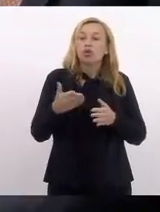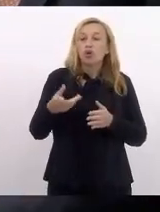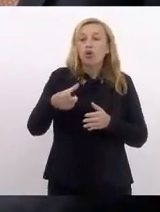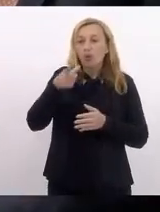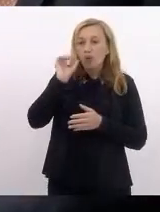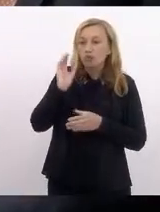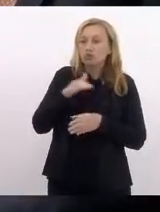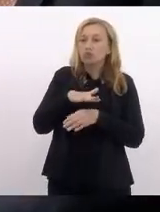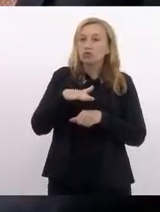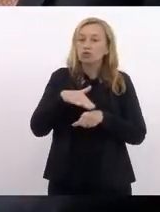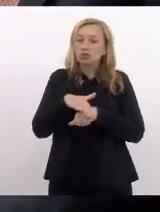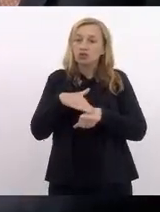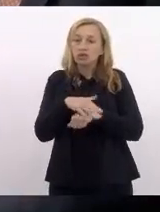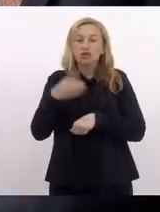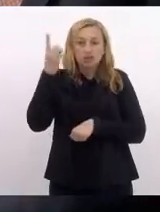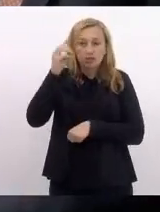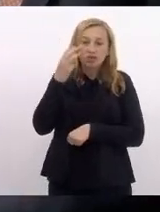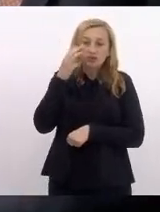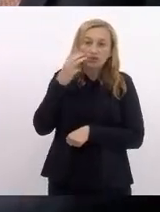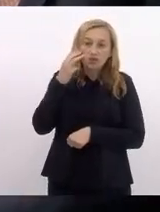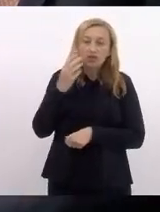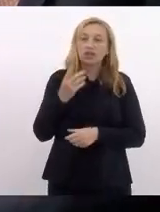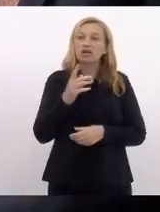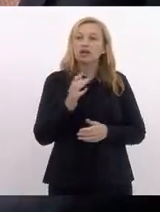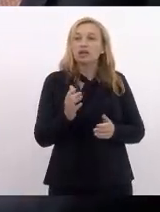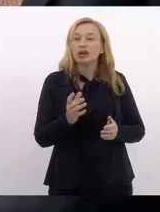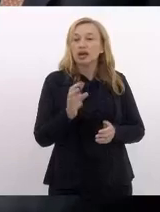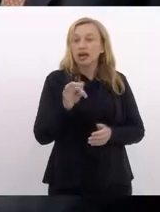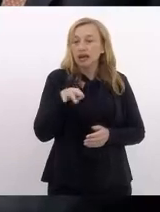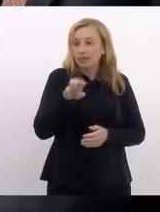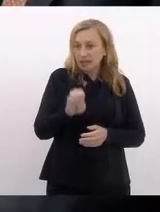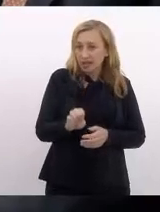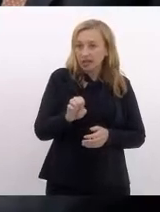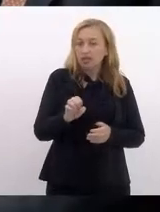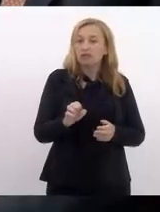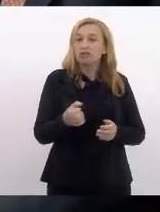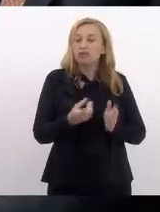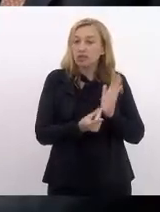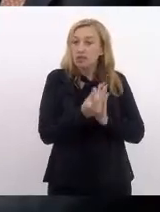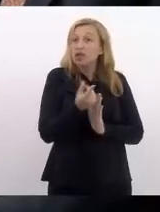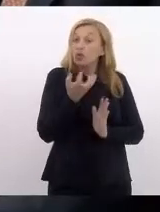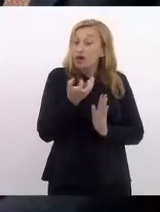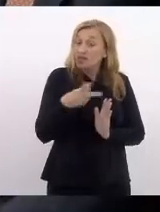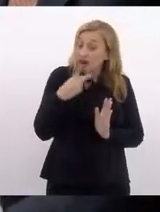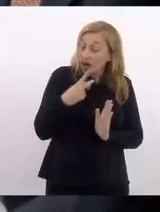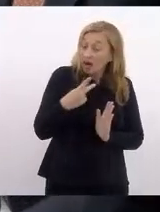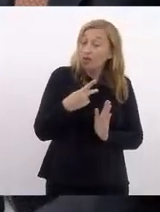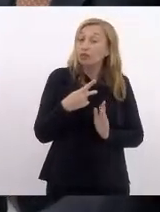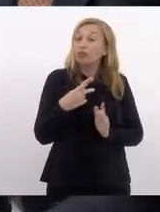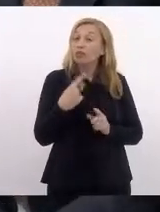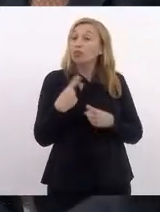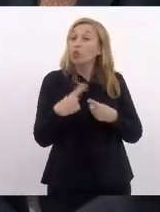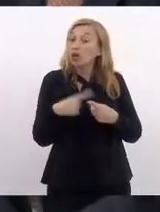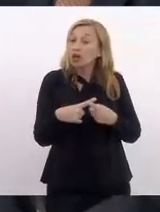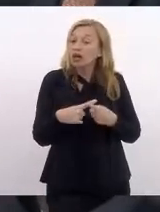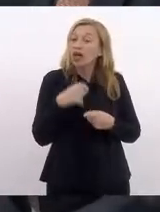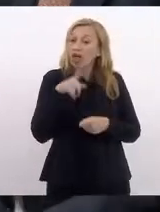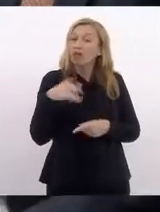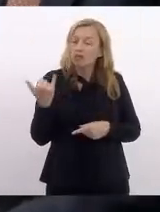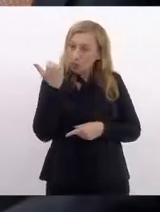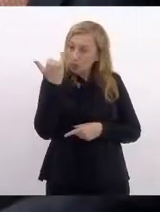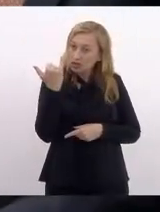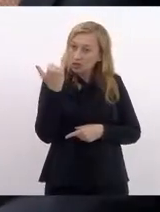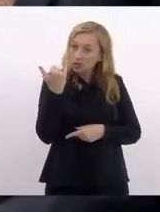Paulo a questão da calamidade financeira está já estava tão eu quero eu quero dizer por quê Porque a sua localidade financeira era